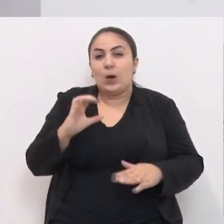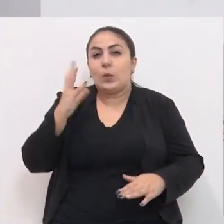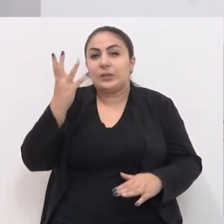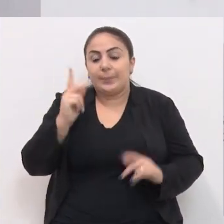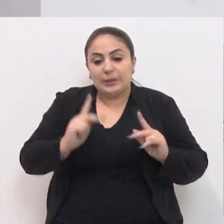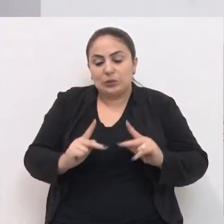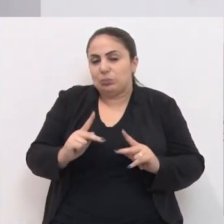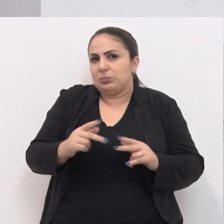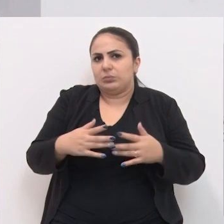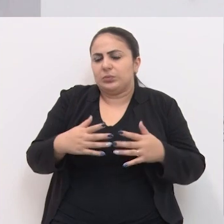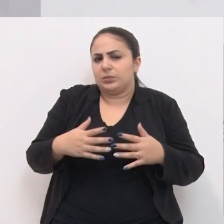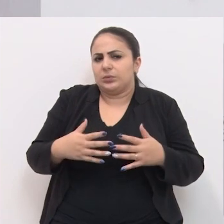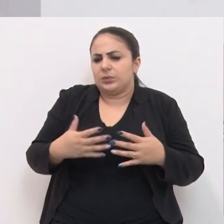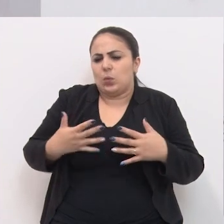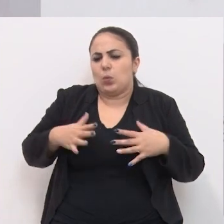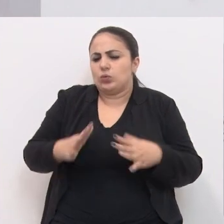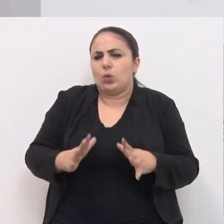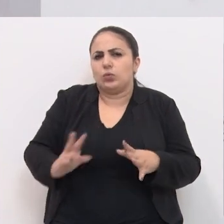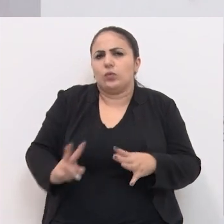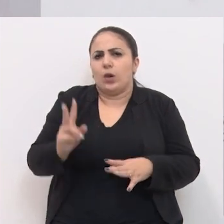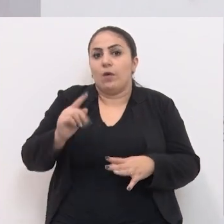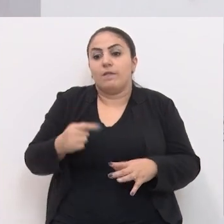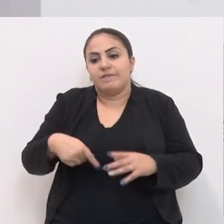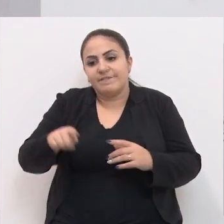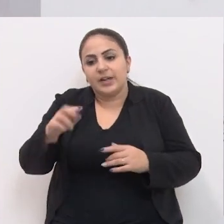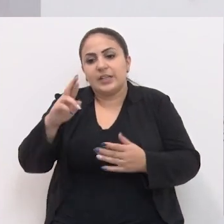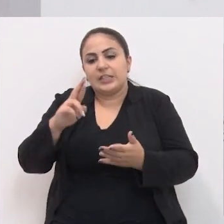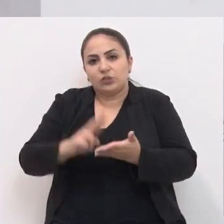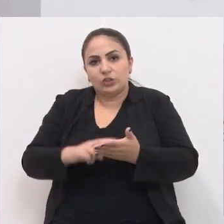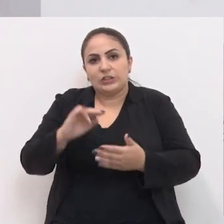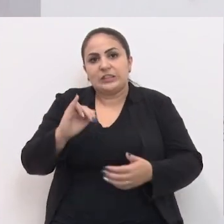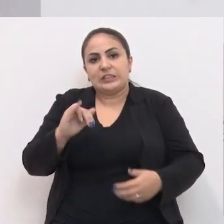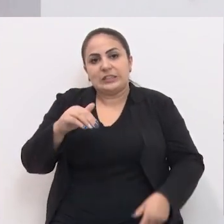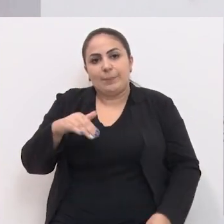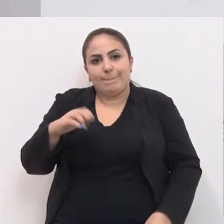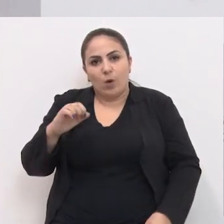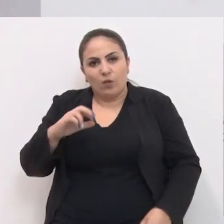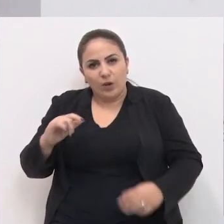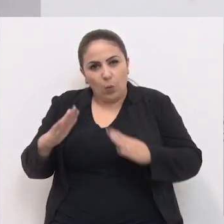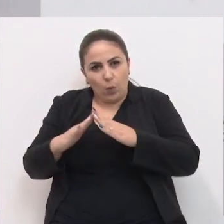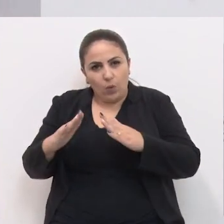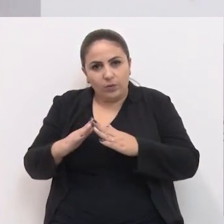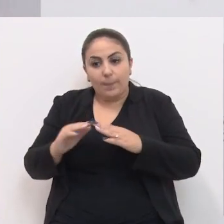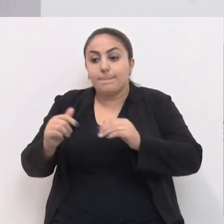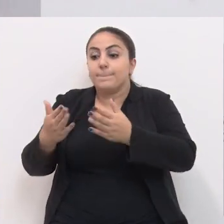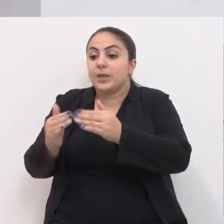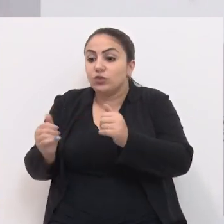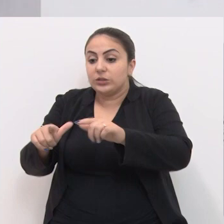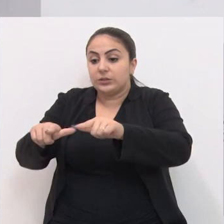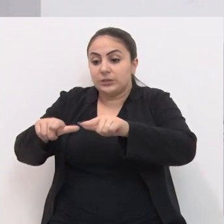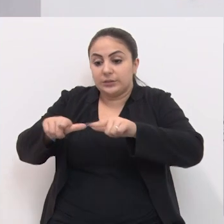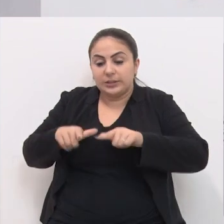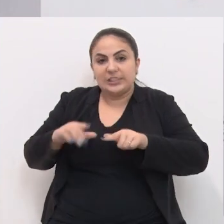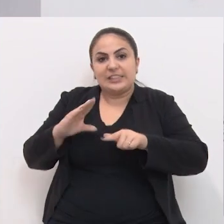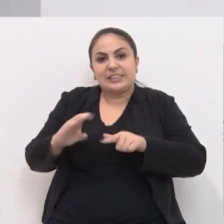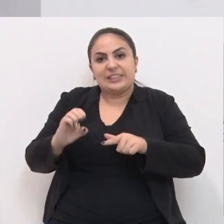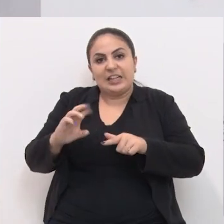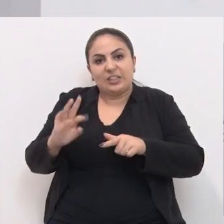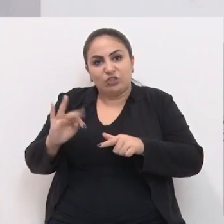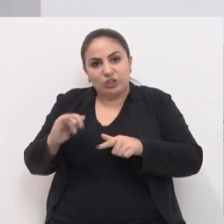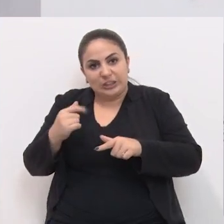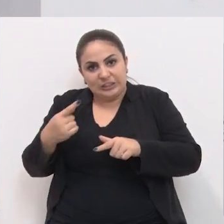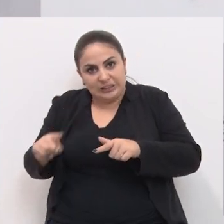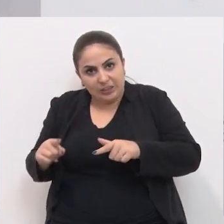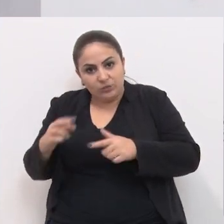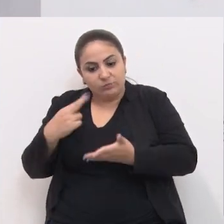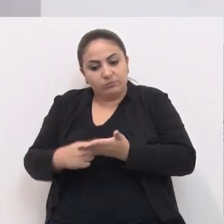conseguir pagar, porque as pessoas estão sem dinheiro e cada vez aumenta mais as coisas. Qual que é a tua orientação, então, para a comunidade que não está satisfeita,